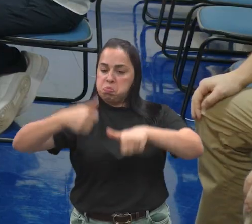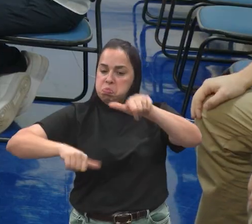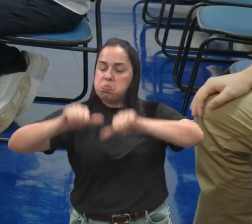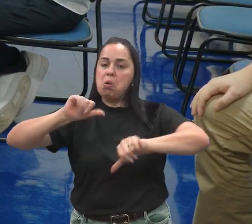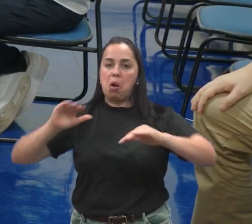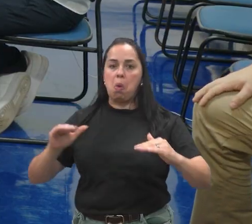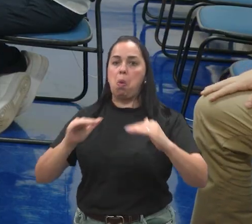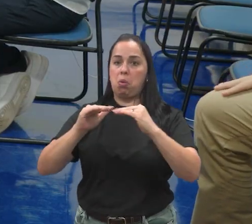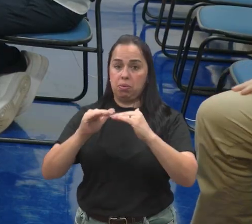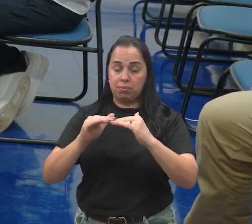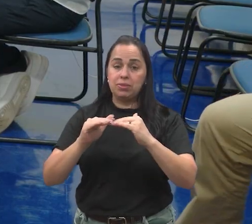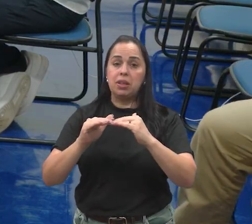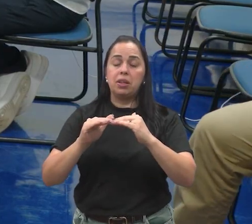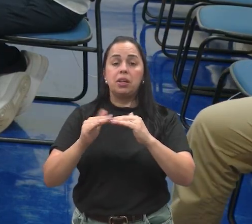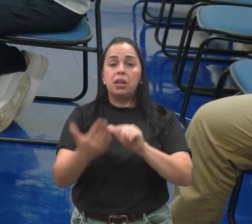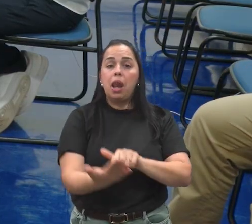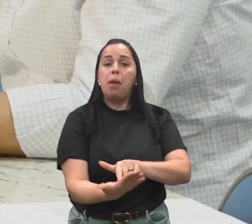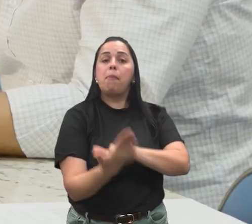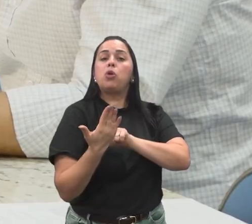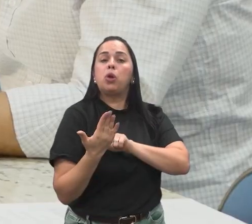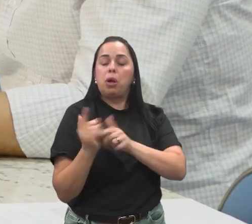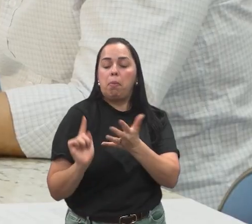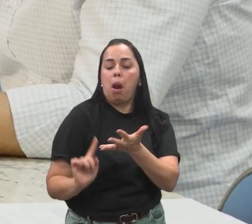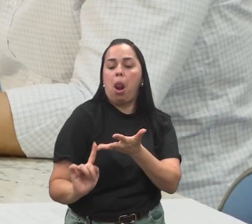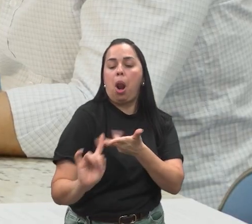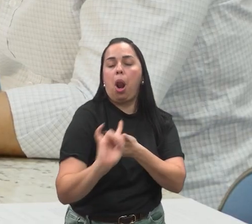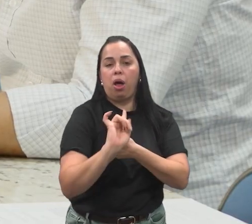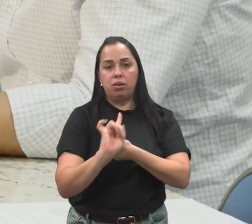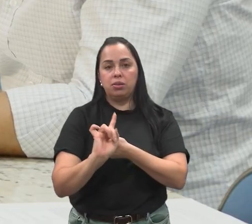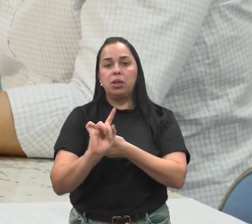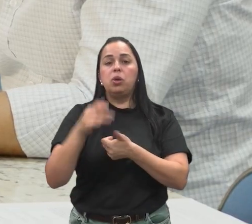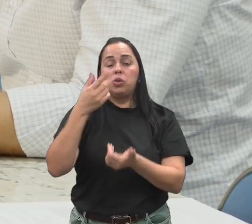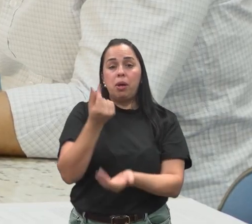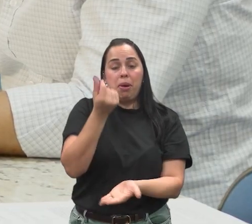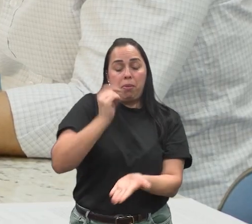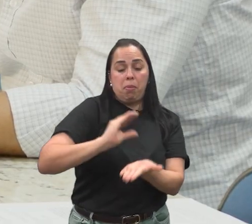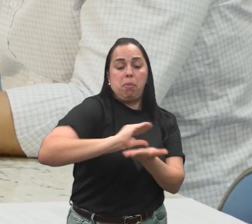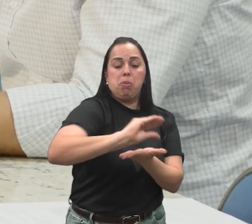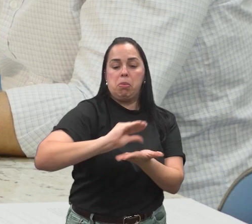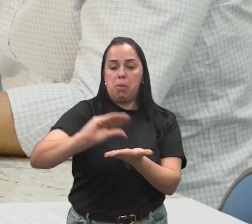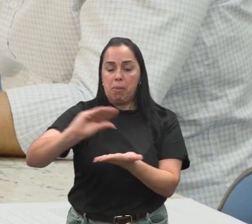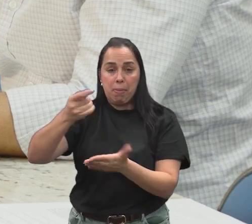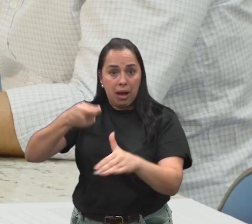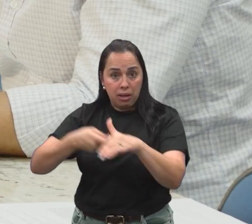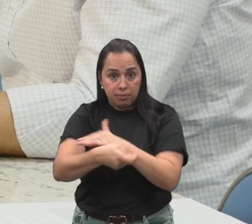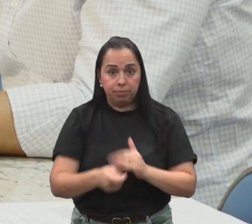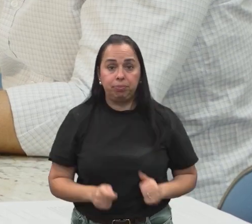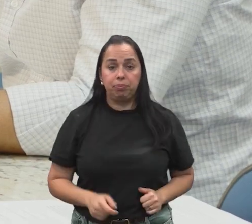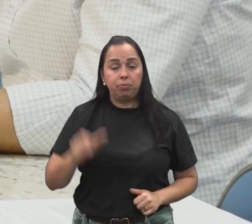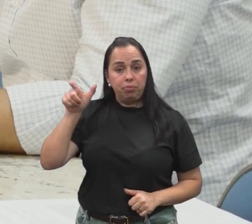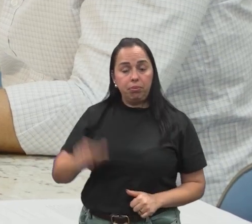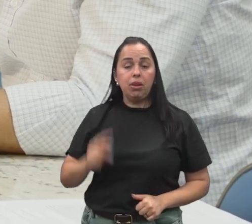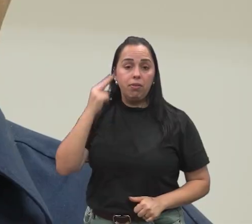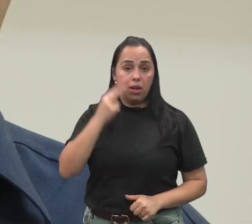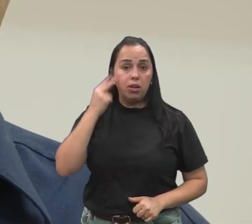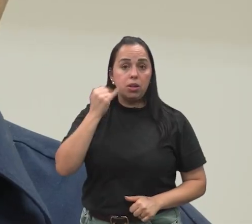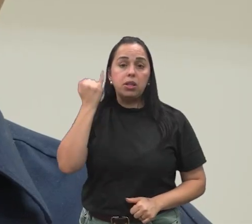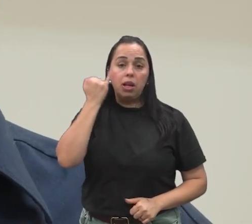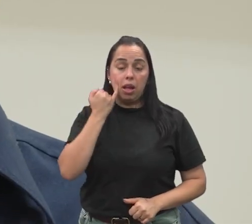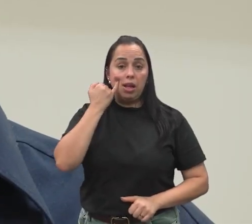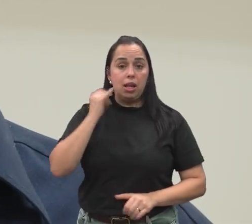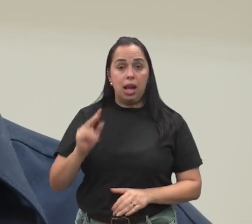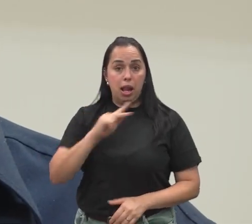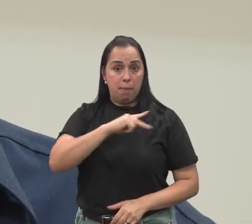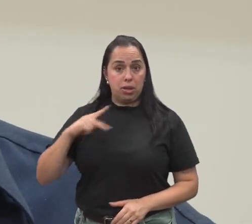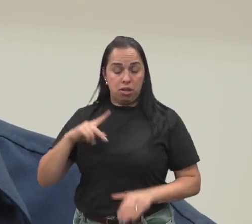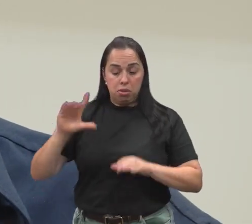na avaliação do Tribunal de Contas do Estado, que apresentou apontamentos referentes aos gastos e investimentos da Prefeitura. O vereador